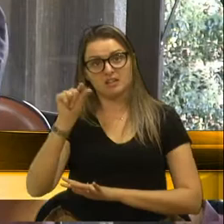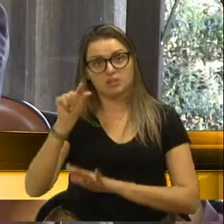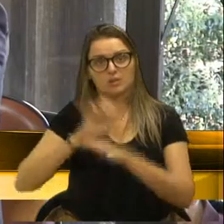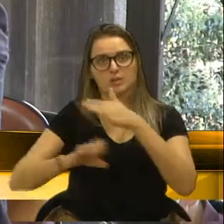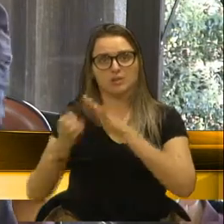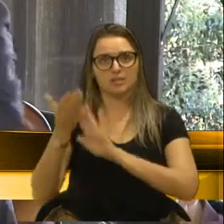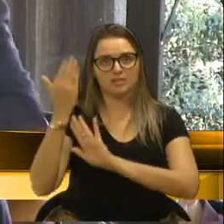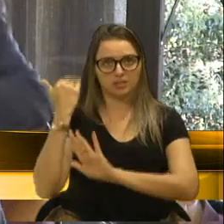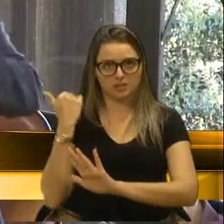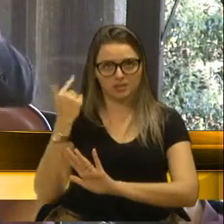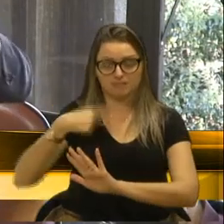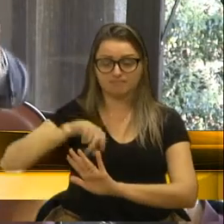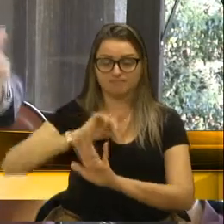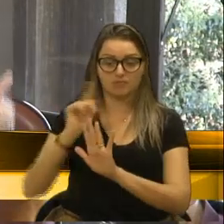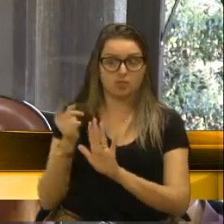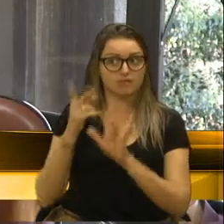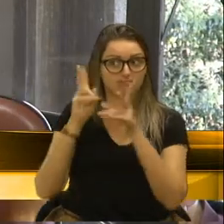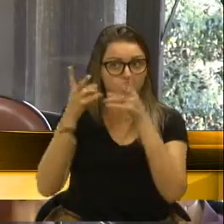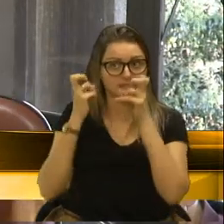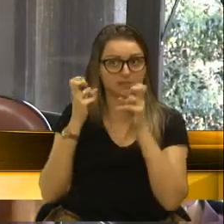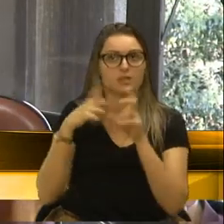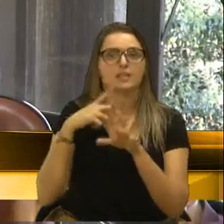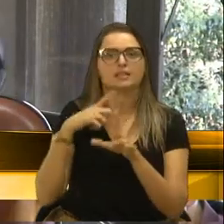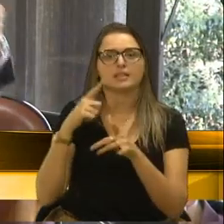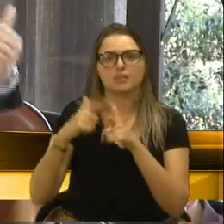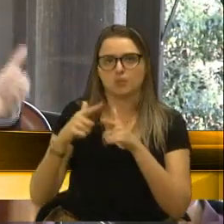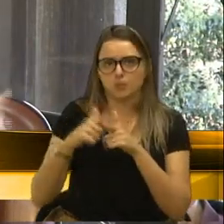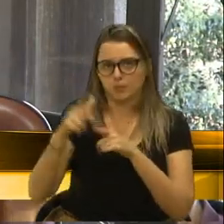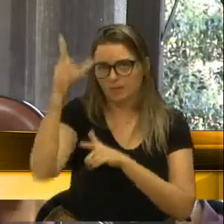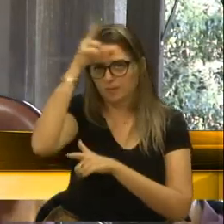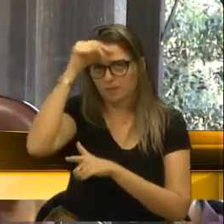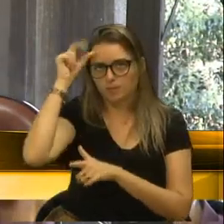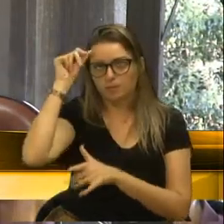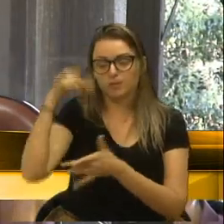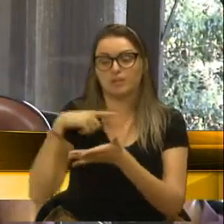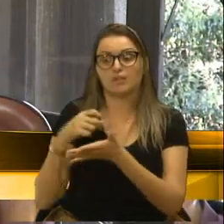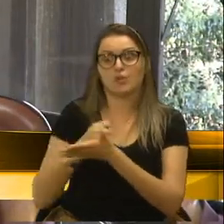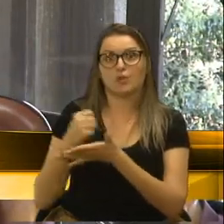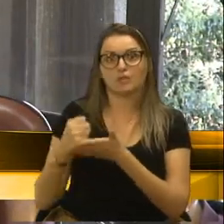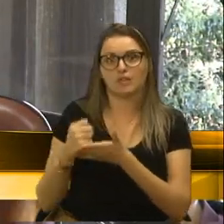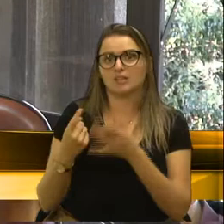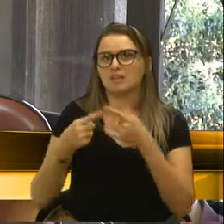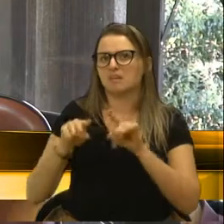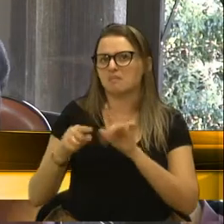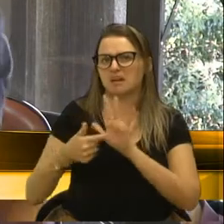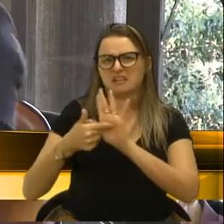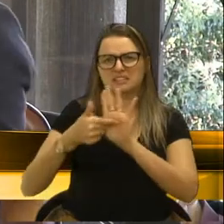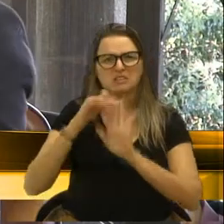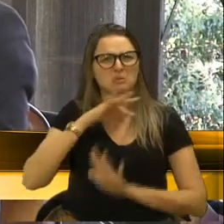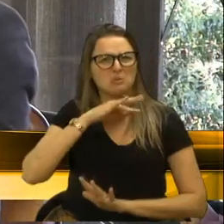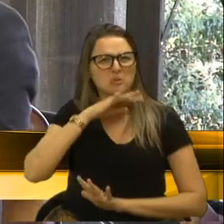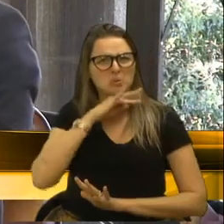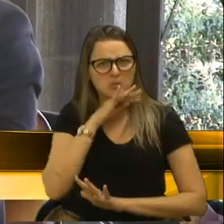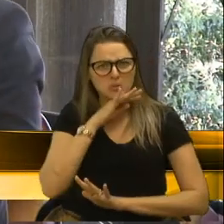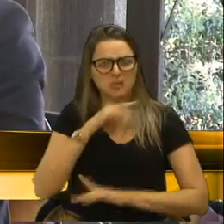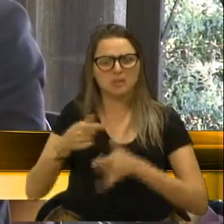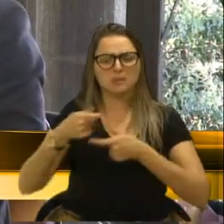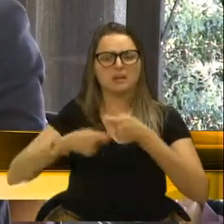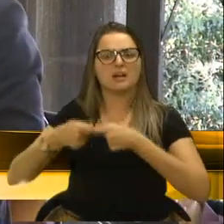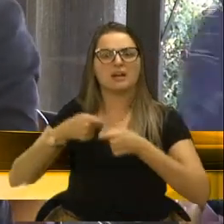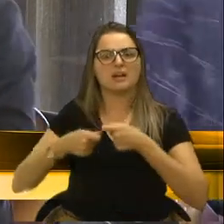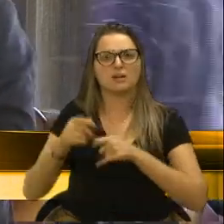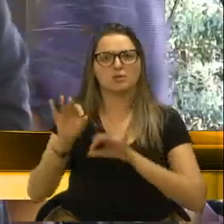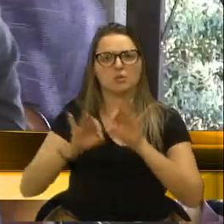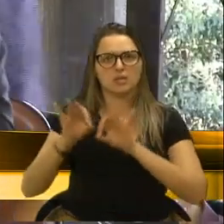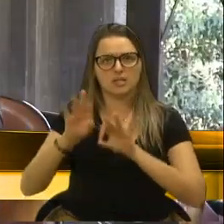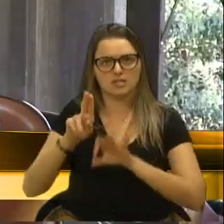né, nós percebemos, ocorreu o chamamento público, teve um contrato firmado, mas se demonstrou muito ruim para a administração da UPA.